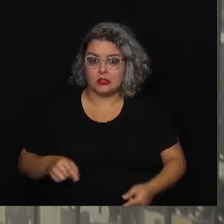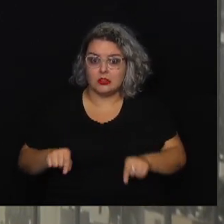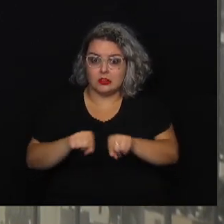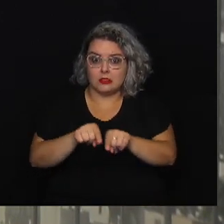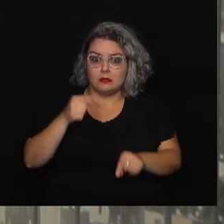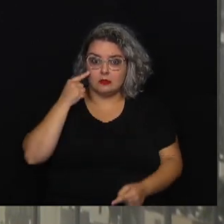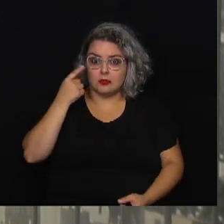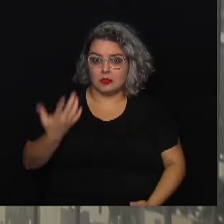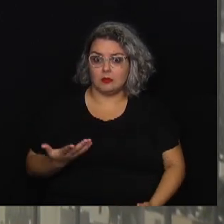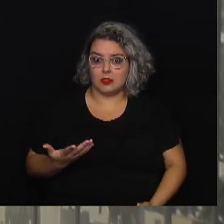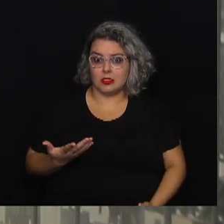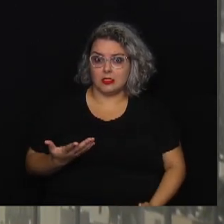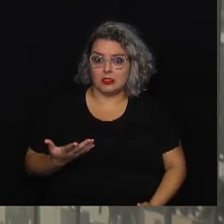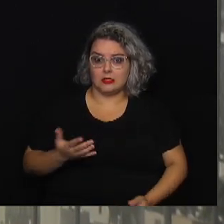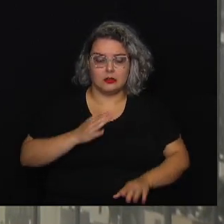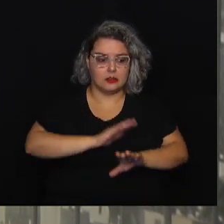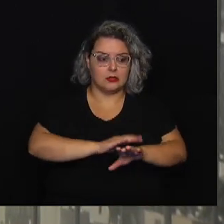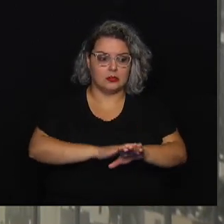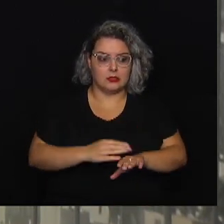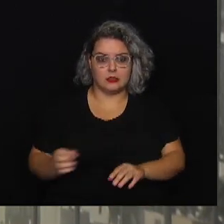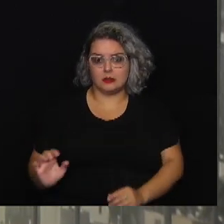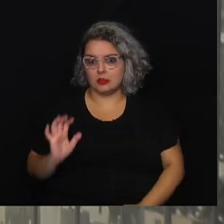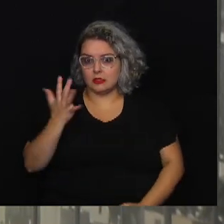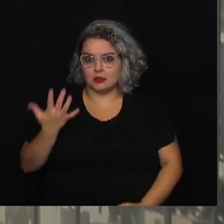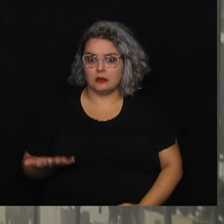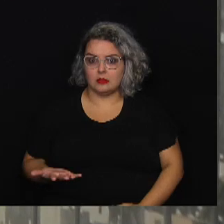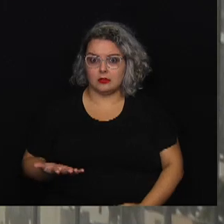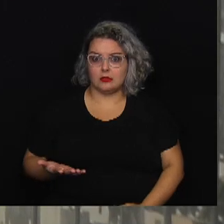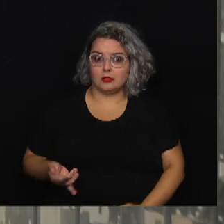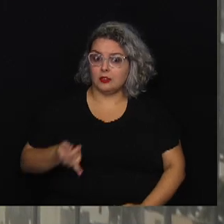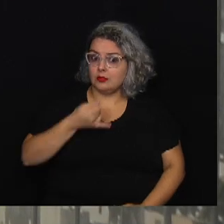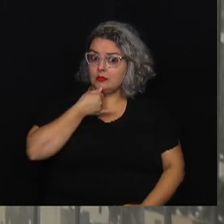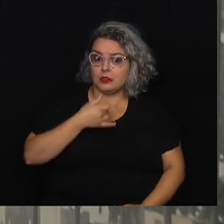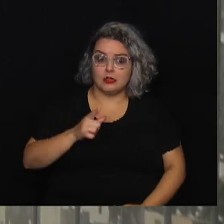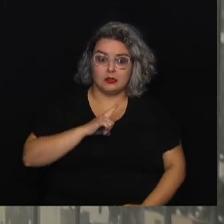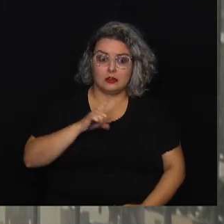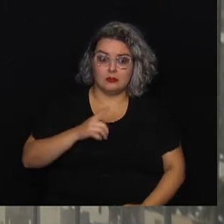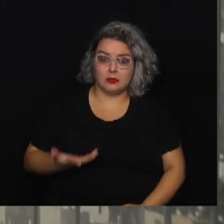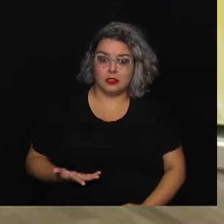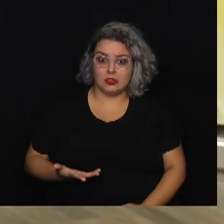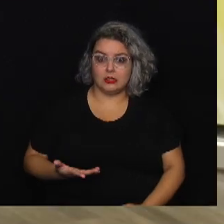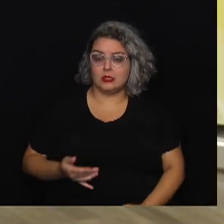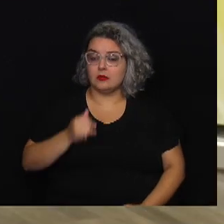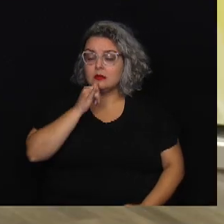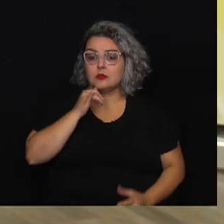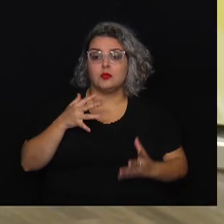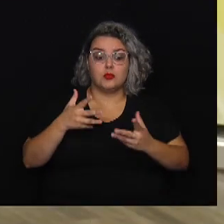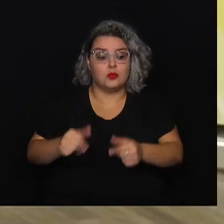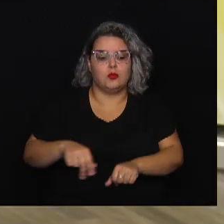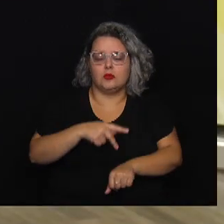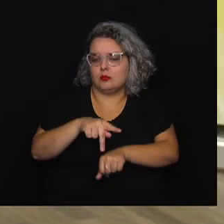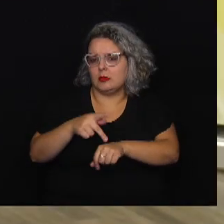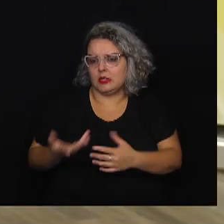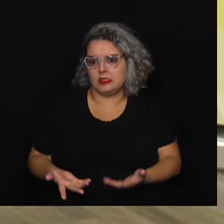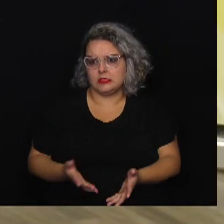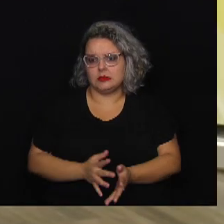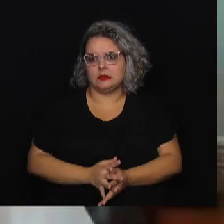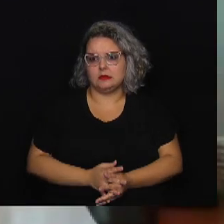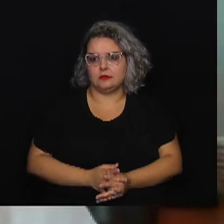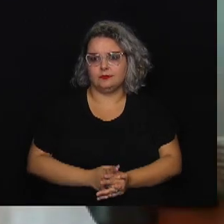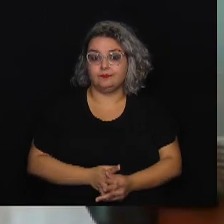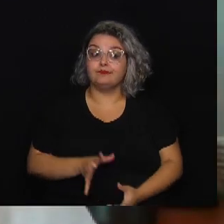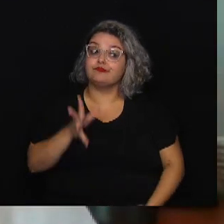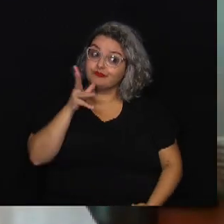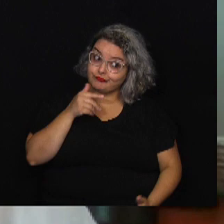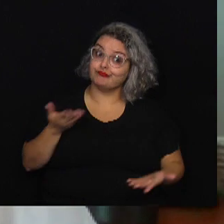pensando em atos recentes que aconteceram e infelizmente a gente tem exemplos aí por quase todo o nosso país. Demorou, né?